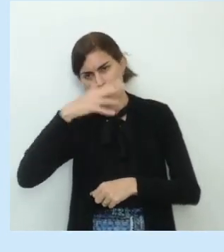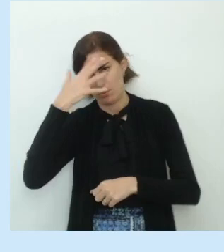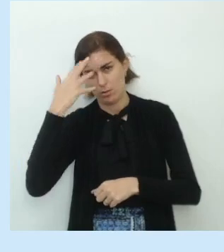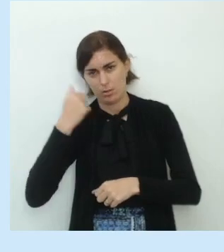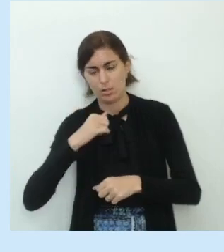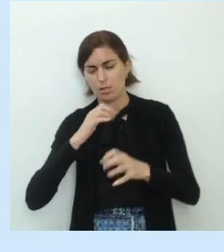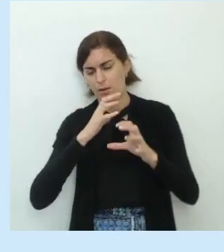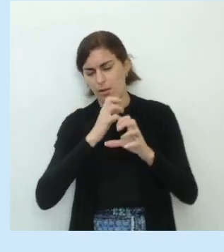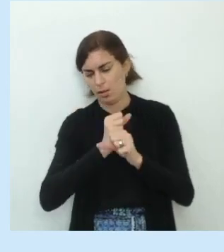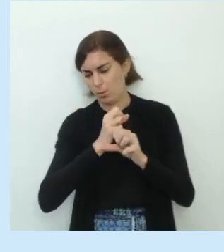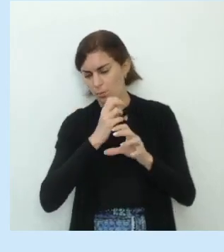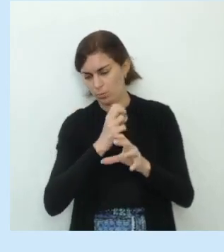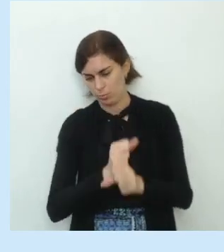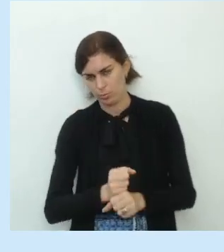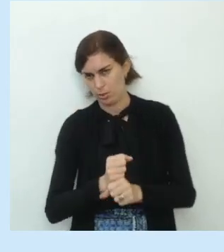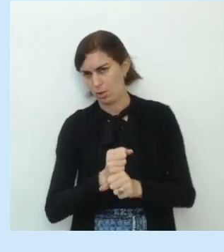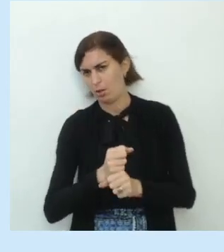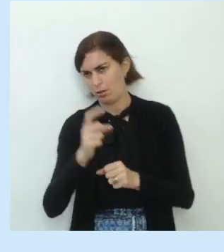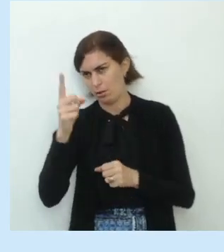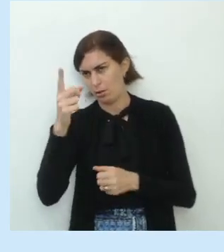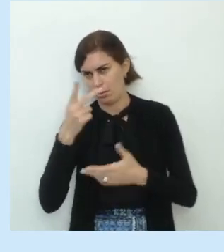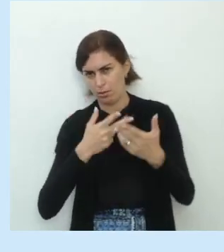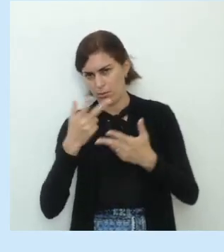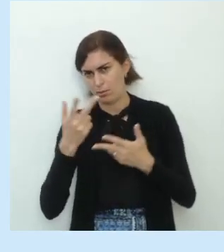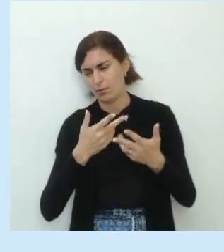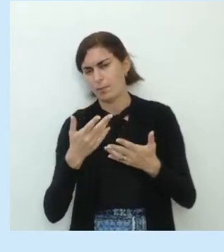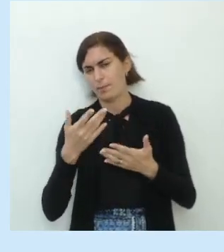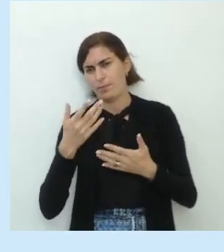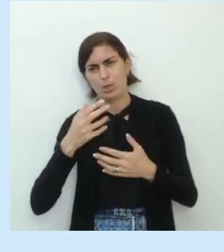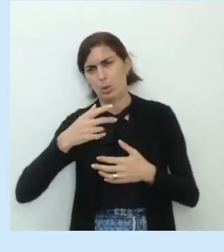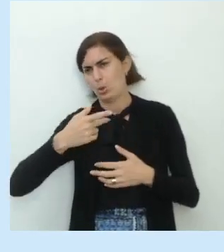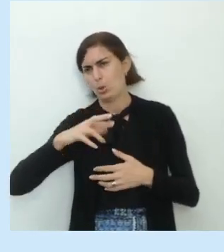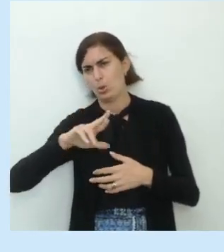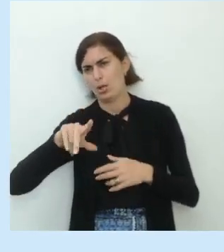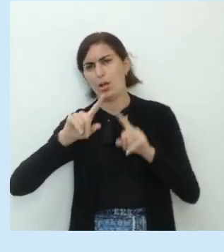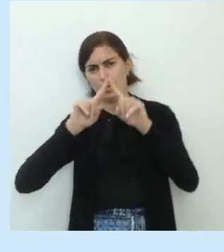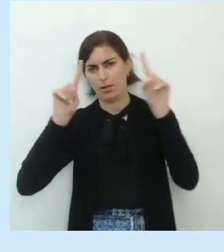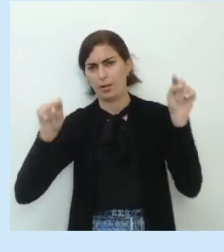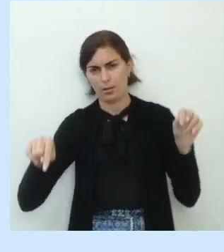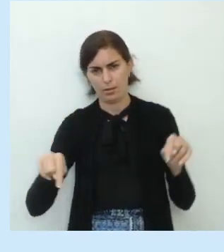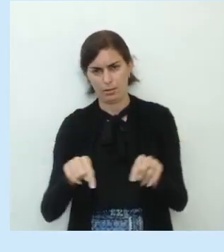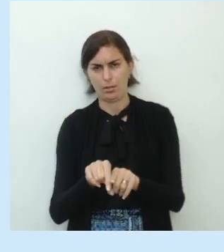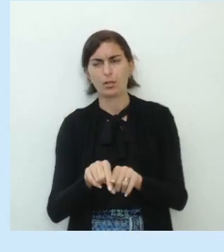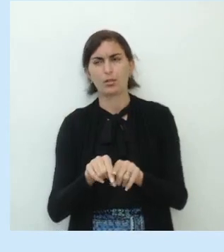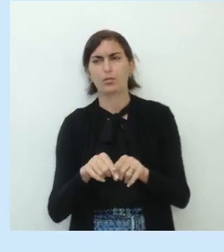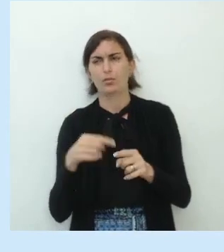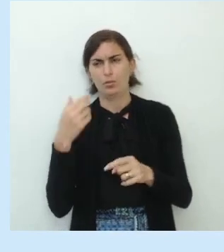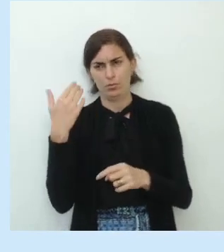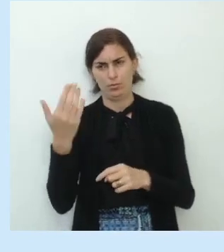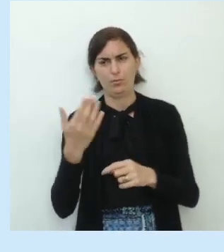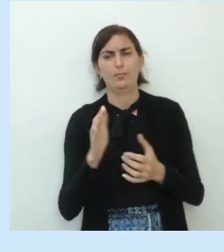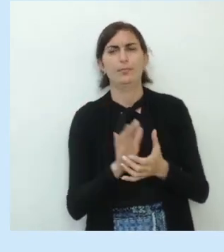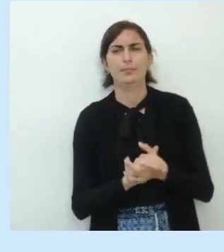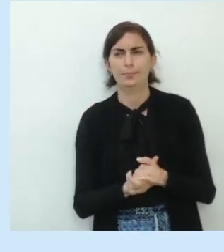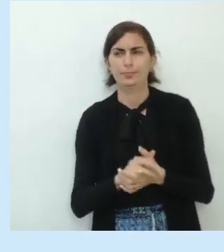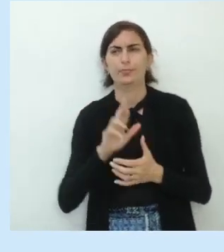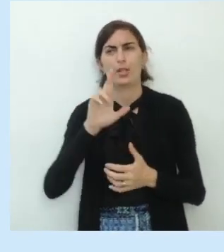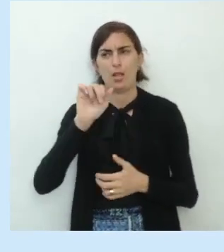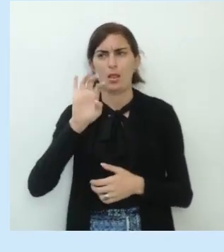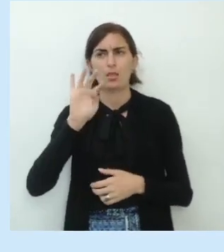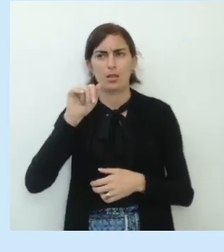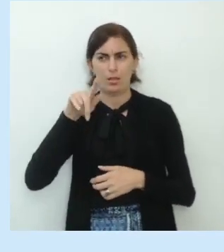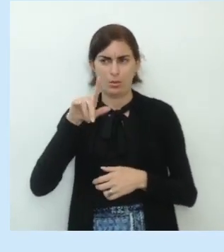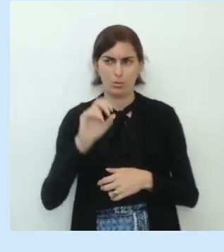gente for calcular essa relação aí, na verdade não é o trapézio não, é o retângulo mesmo, tá? É erro de digitação, é